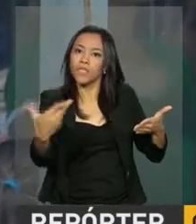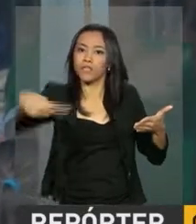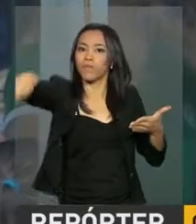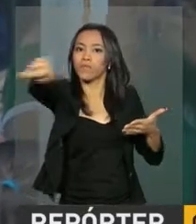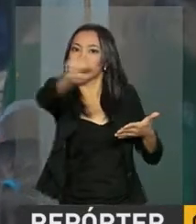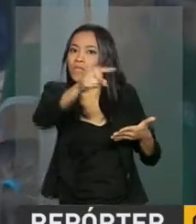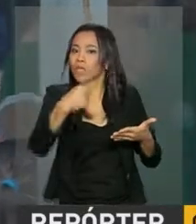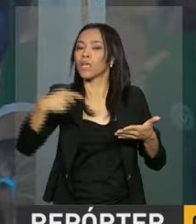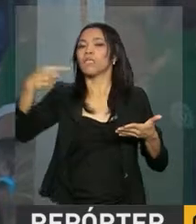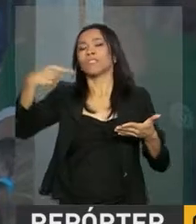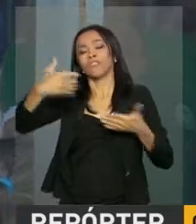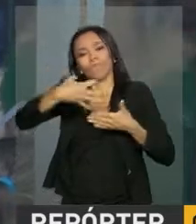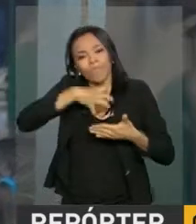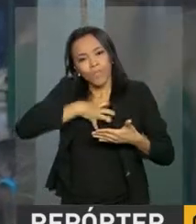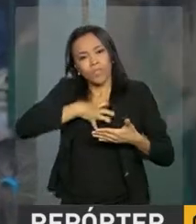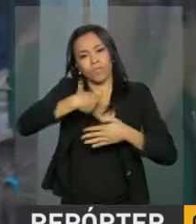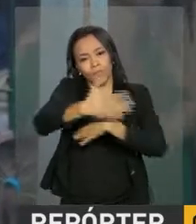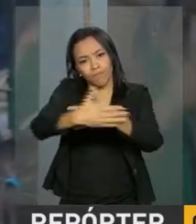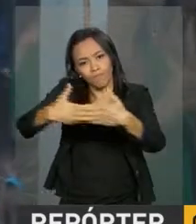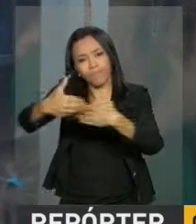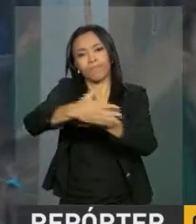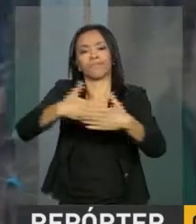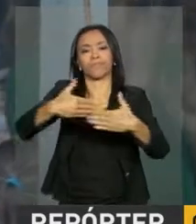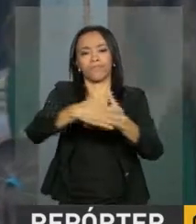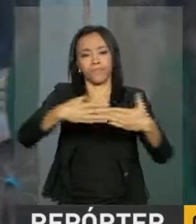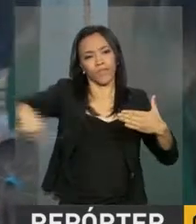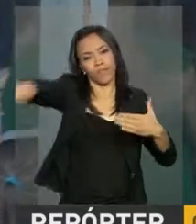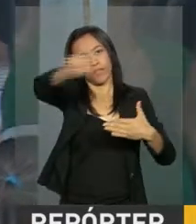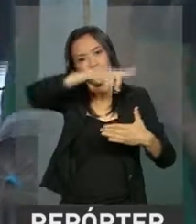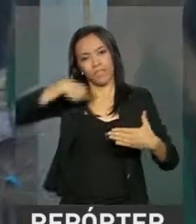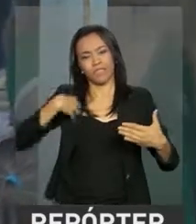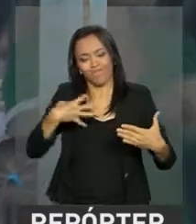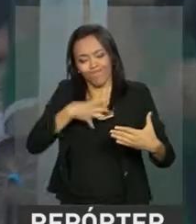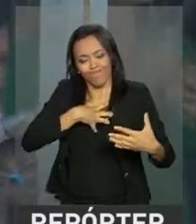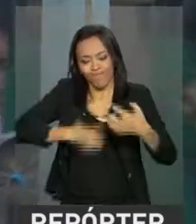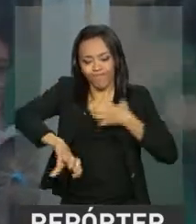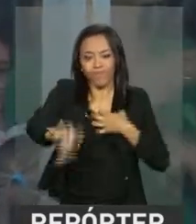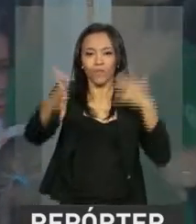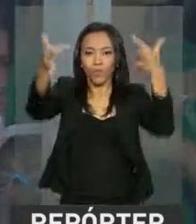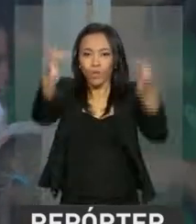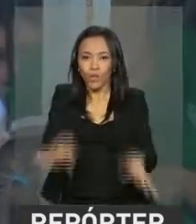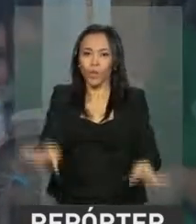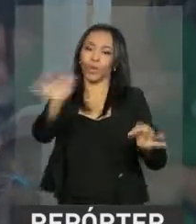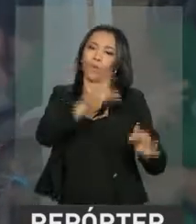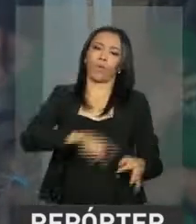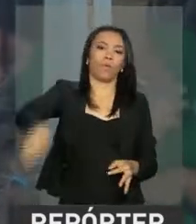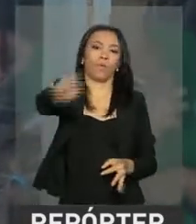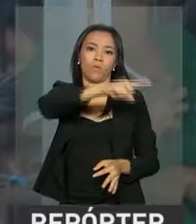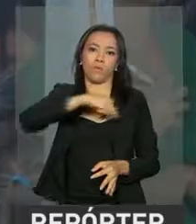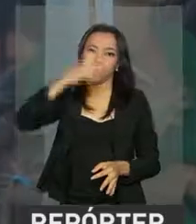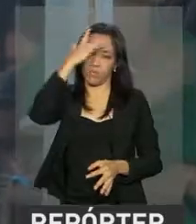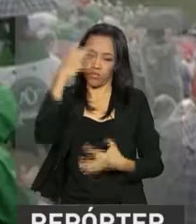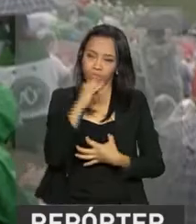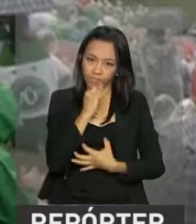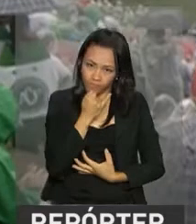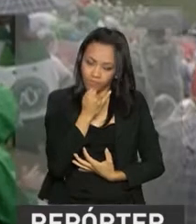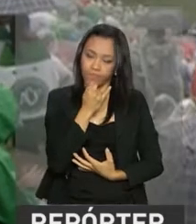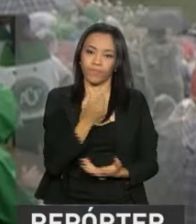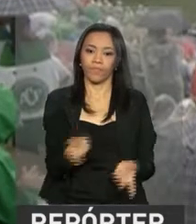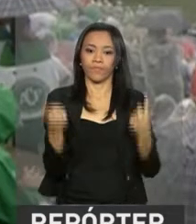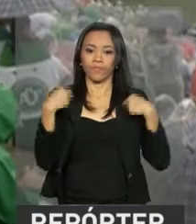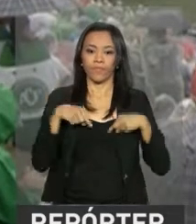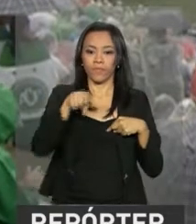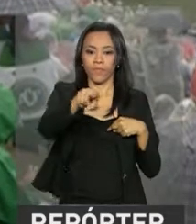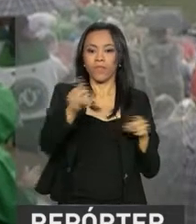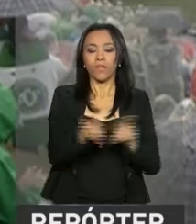transmita suas condolências e sua participação na dor de todos os enlutados. A cerimônia